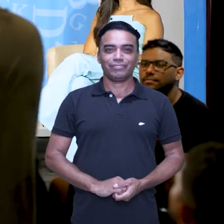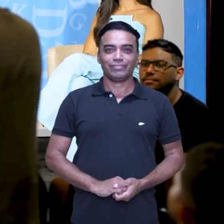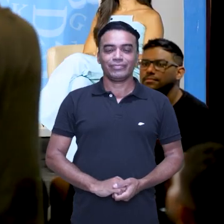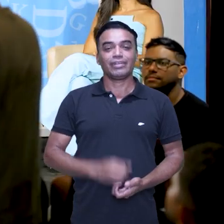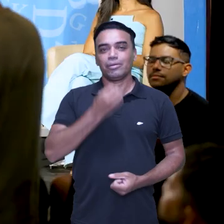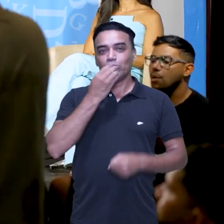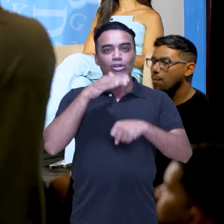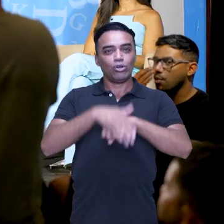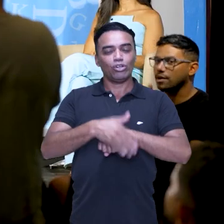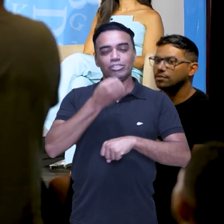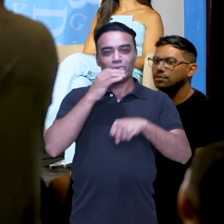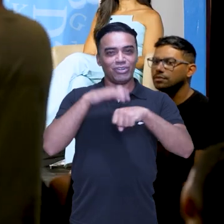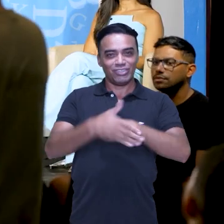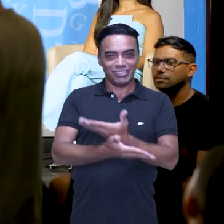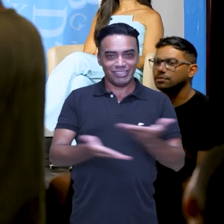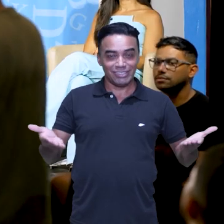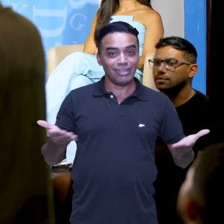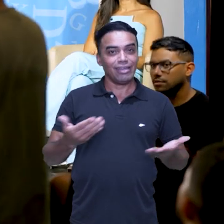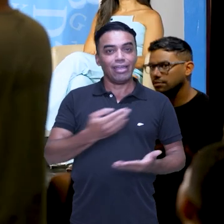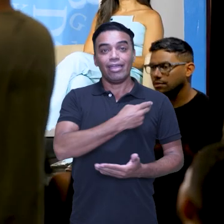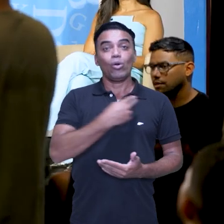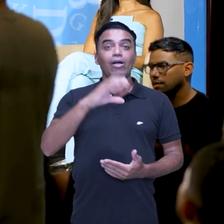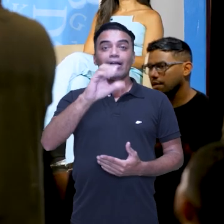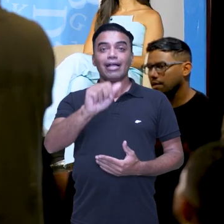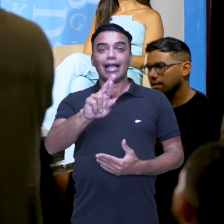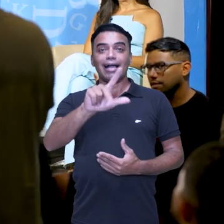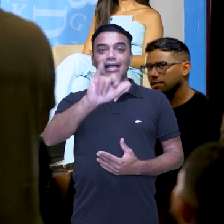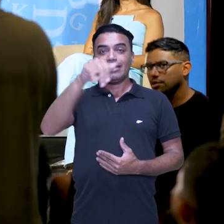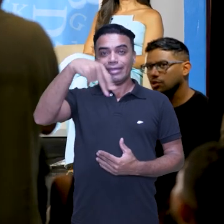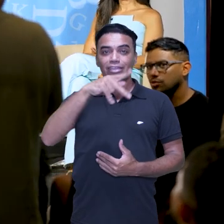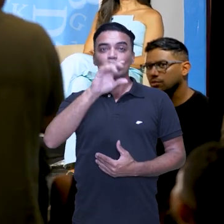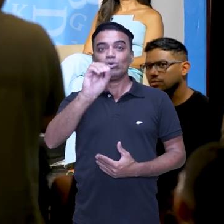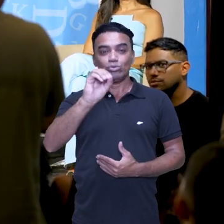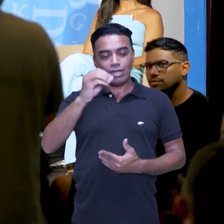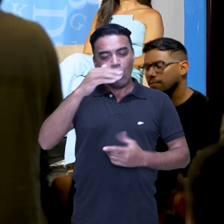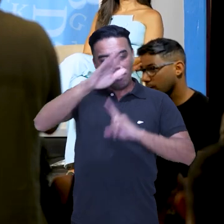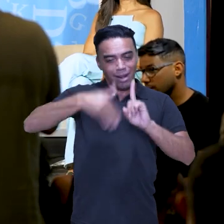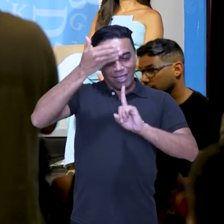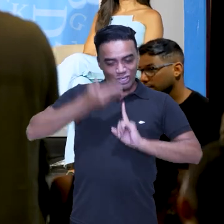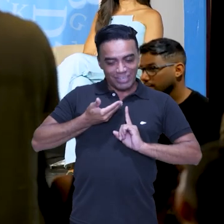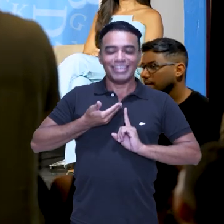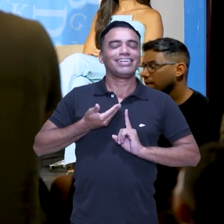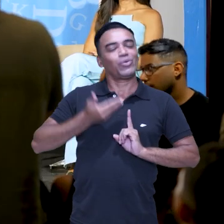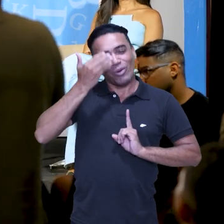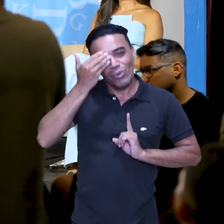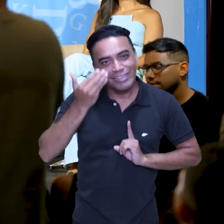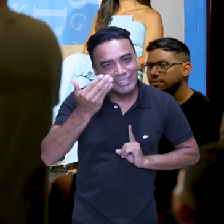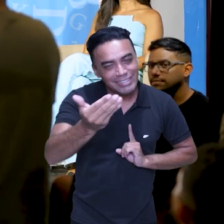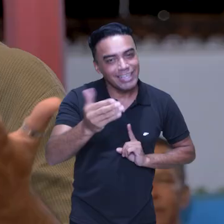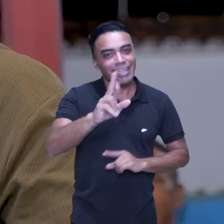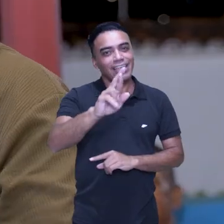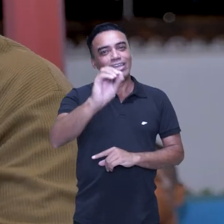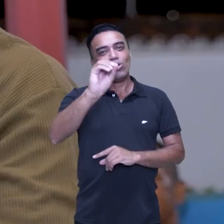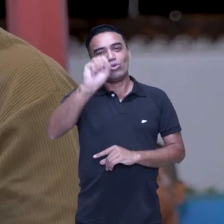Boa noite. Eu sou o Carlinhos, também fui homenageado, né? Eu quero mesmo só agradecer a